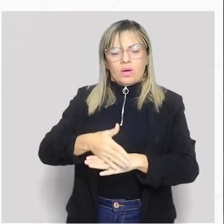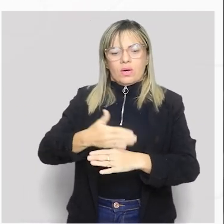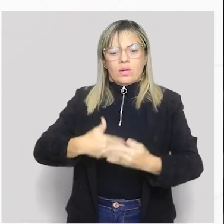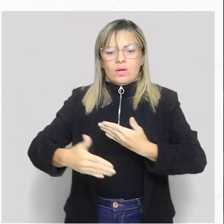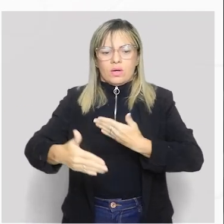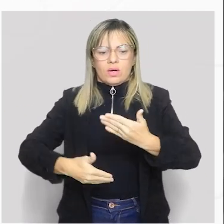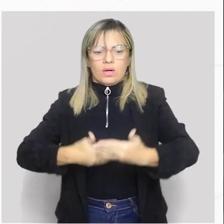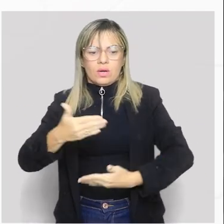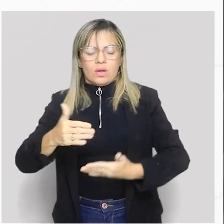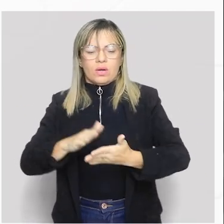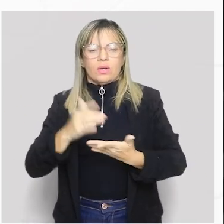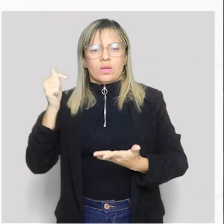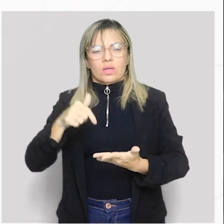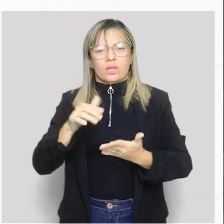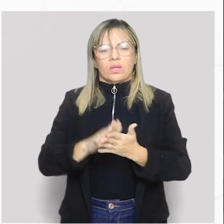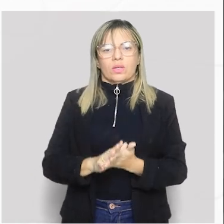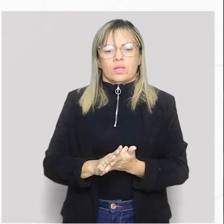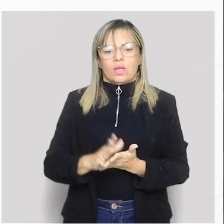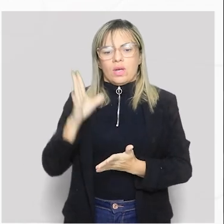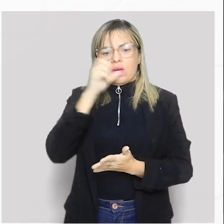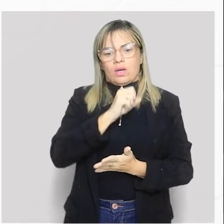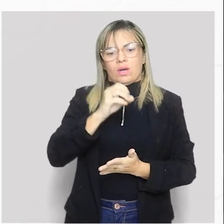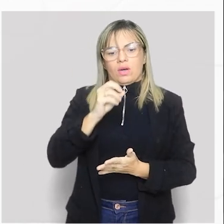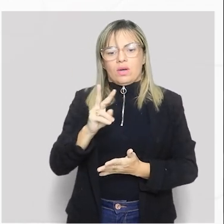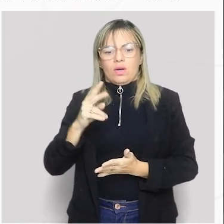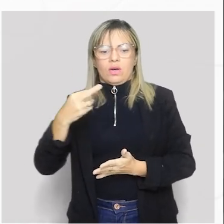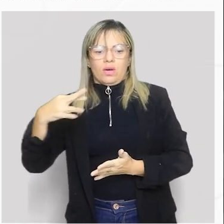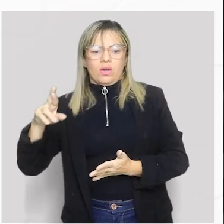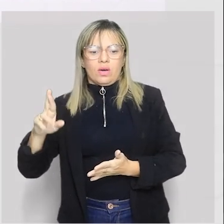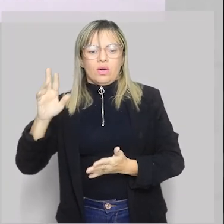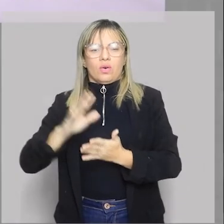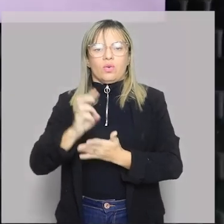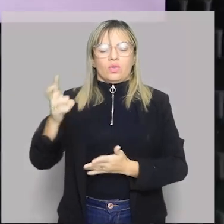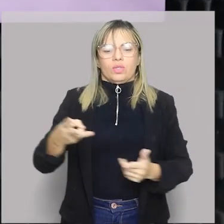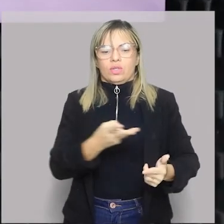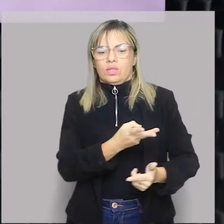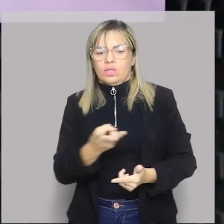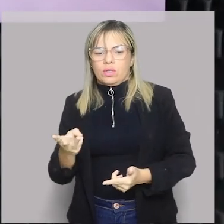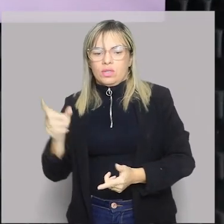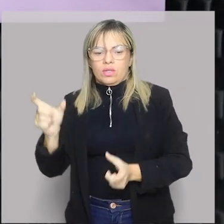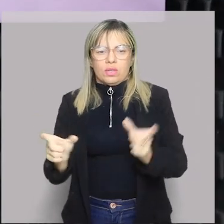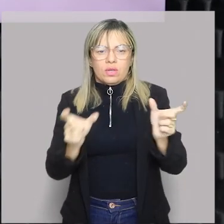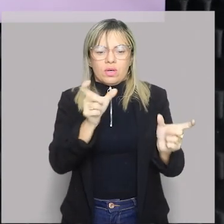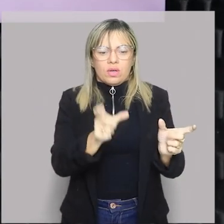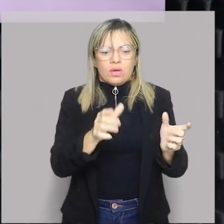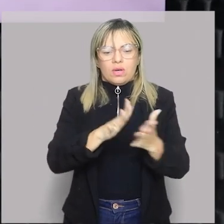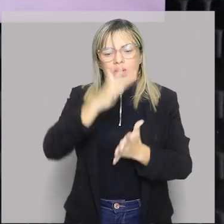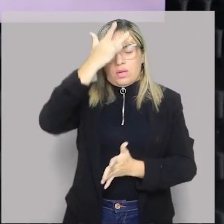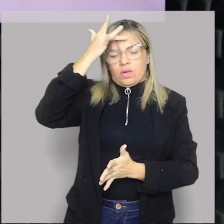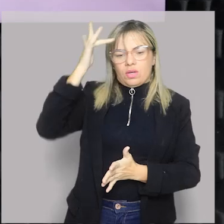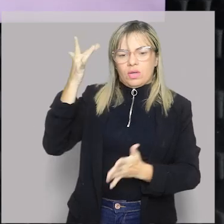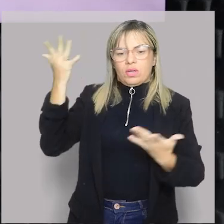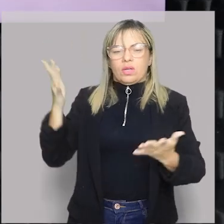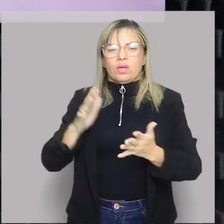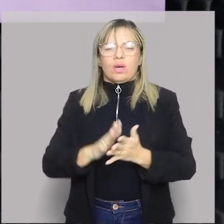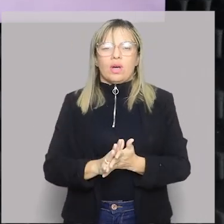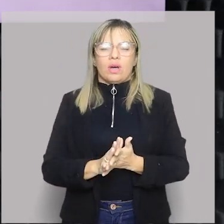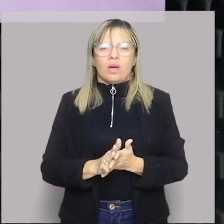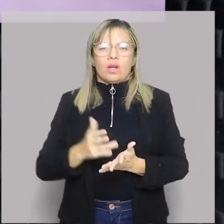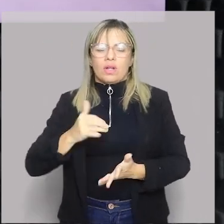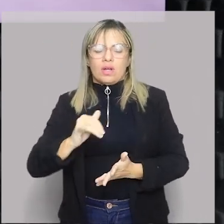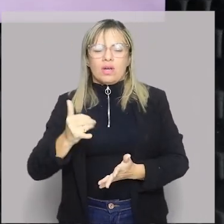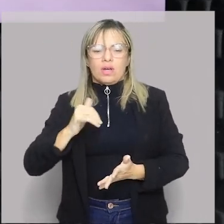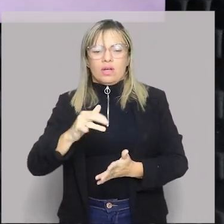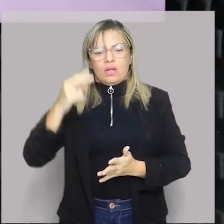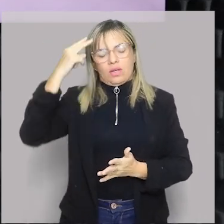Os 3 entrevistados discorrem sobre suas memórias do lugar, cada um na sua abordagem. Seu